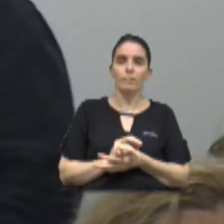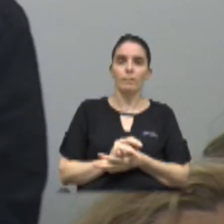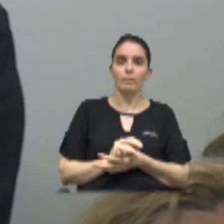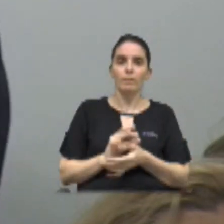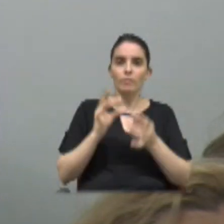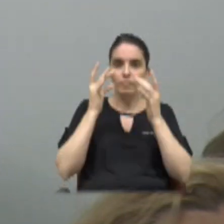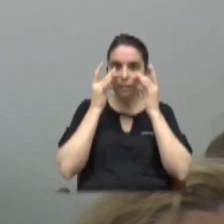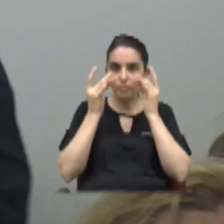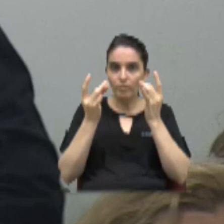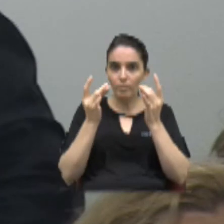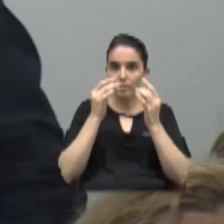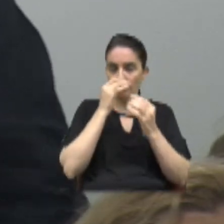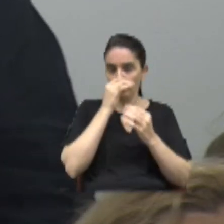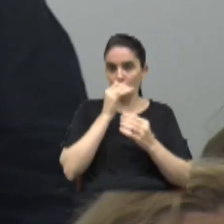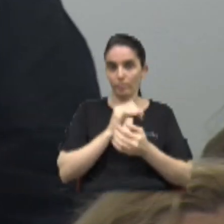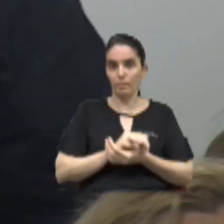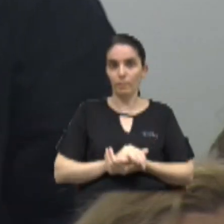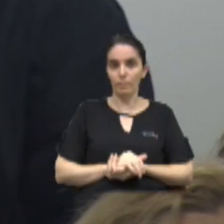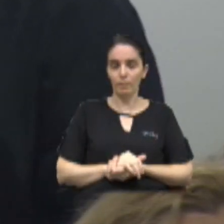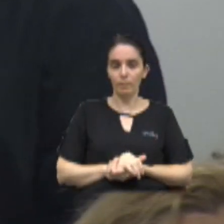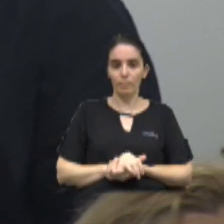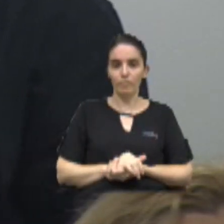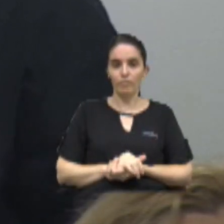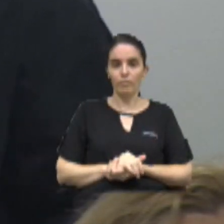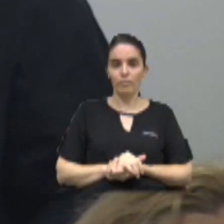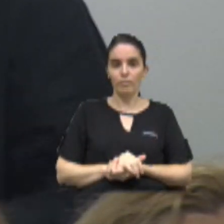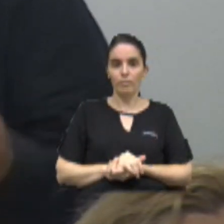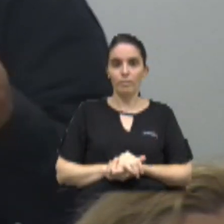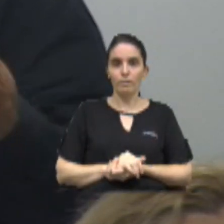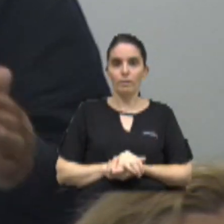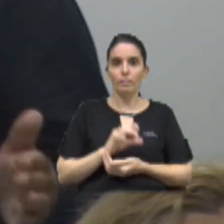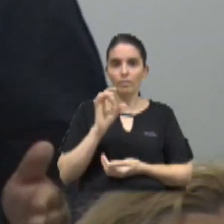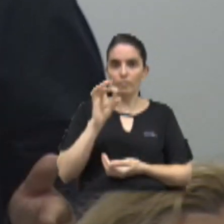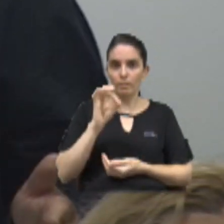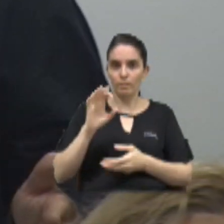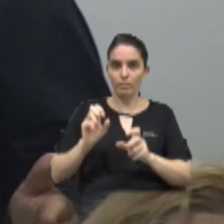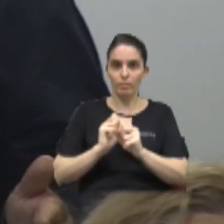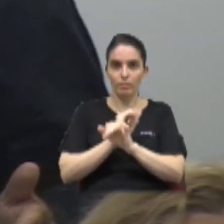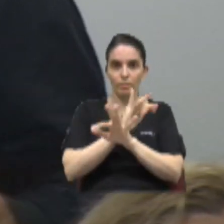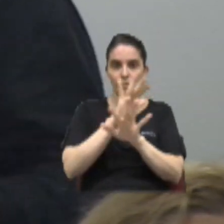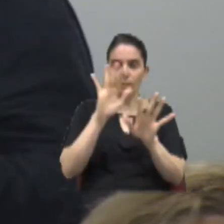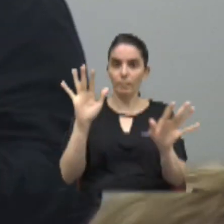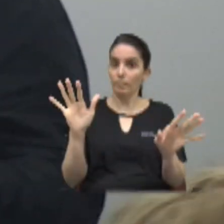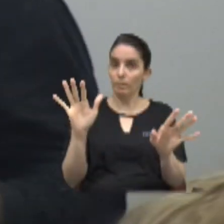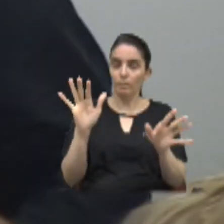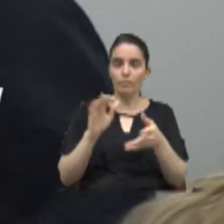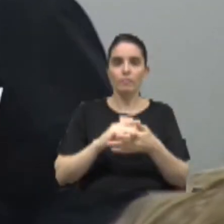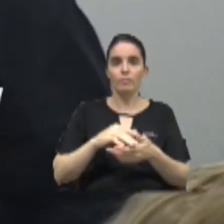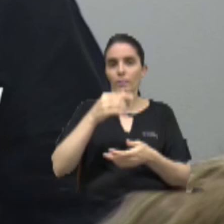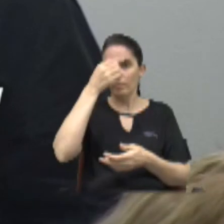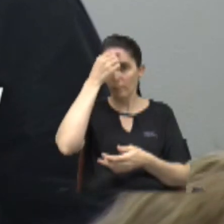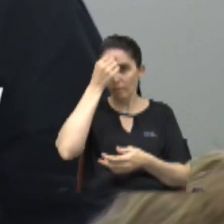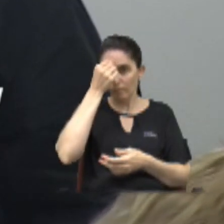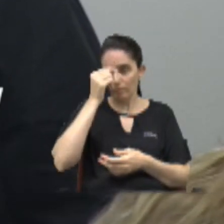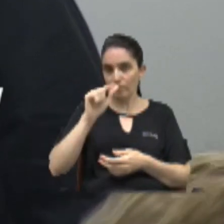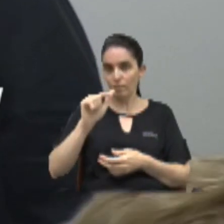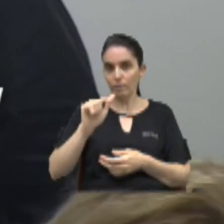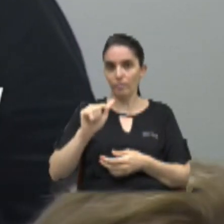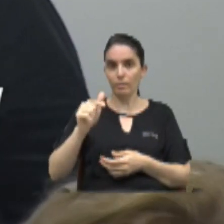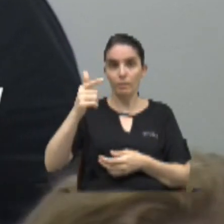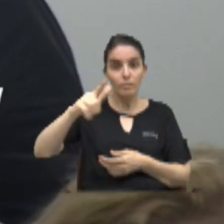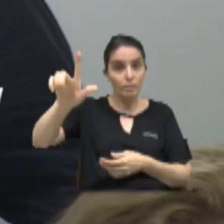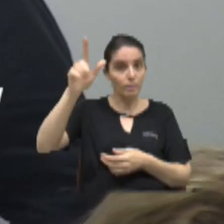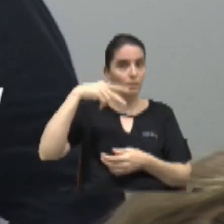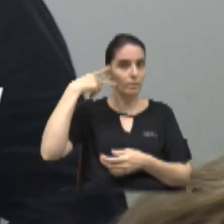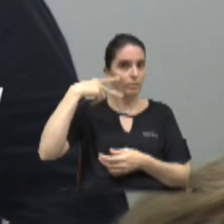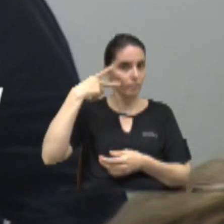alertar o nobre vereador. Mas enfim, eu só queria deixar claro, o vereador Rafael e outros vereadores, mais uma